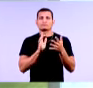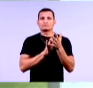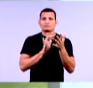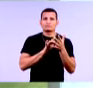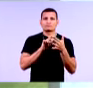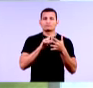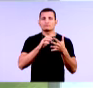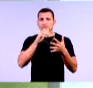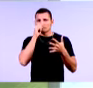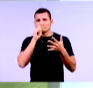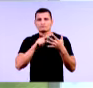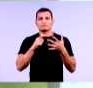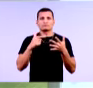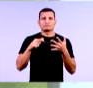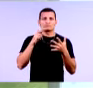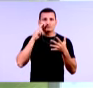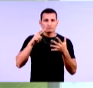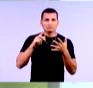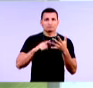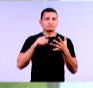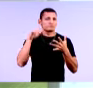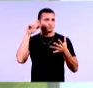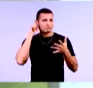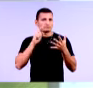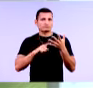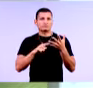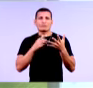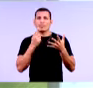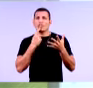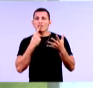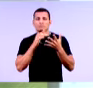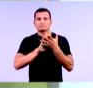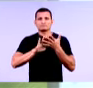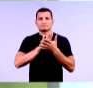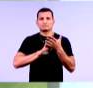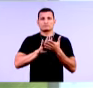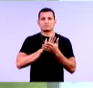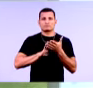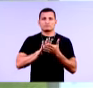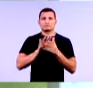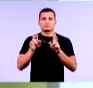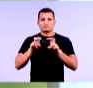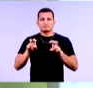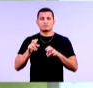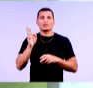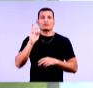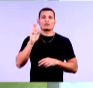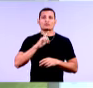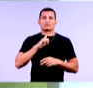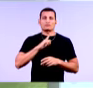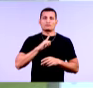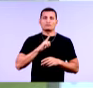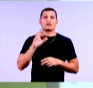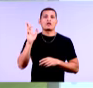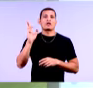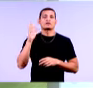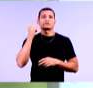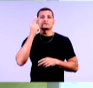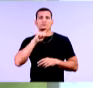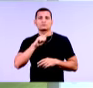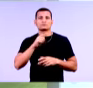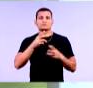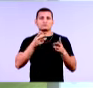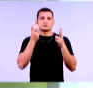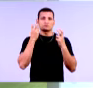olfato, o computador não tem visão, não tem audição, não tem paladar, não tem nada disso. Quem tem esses sentidos? Quem consegue perceber o mundo à